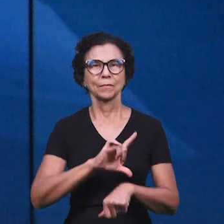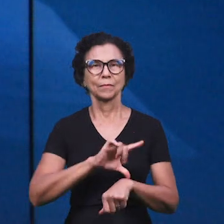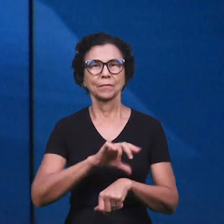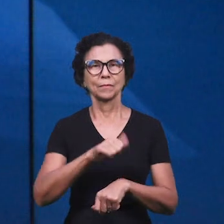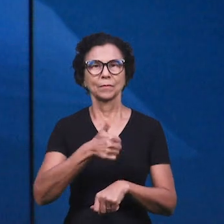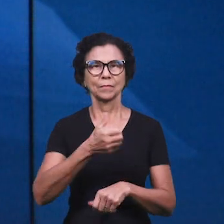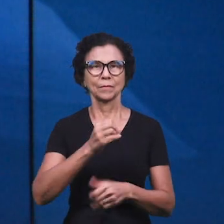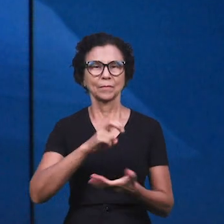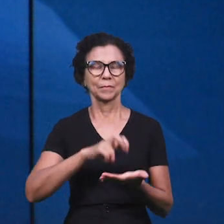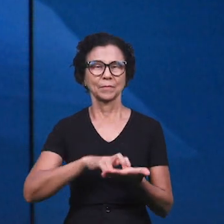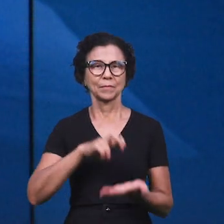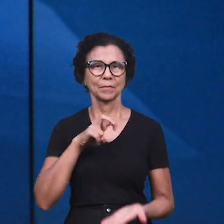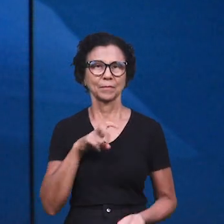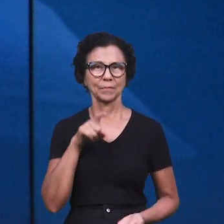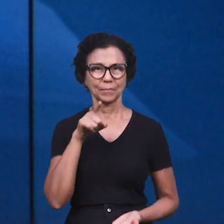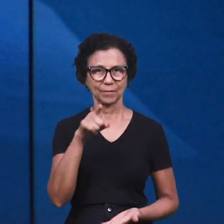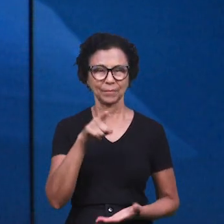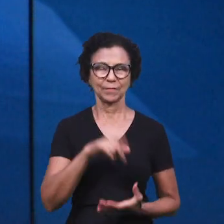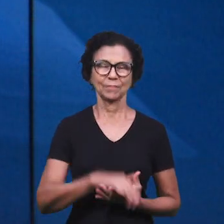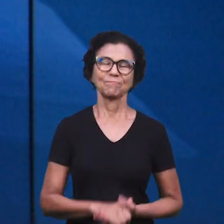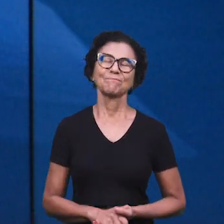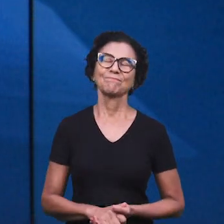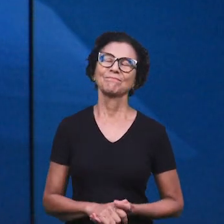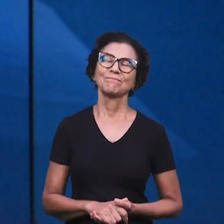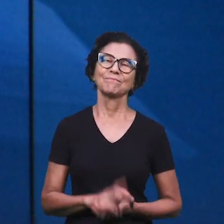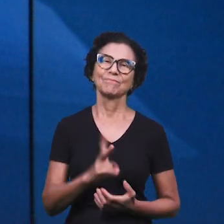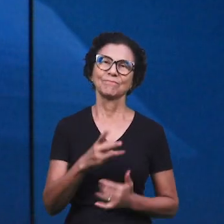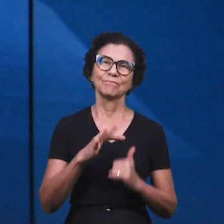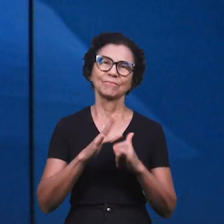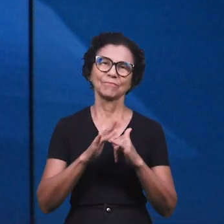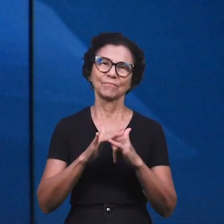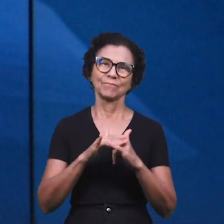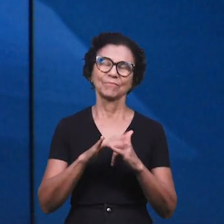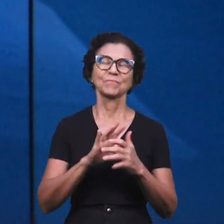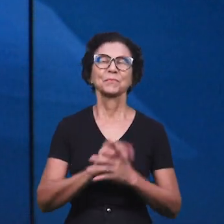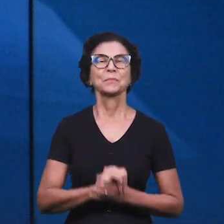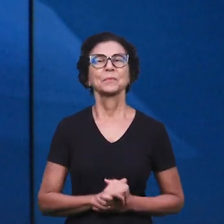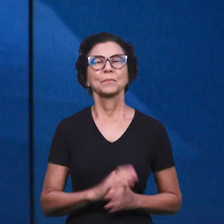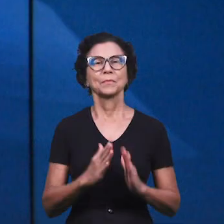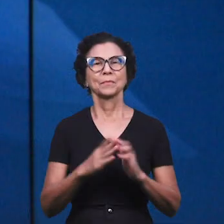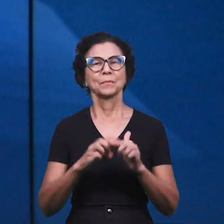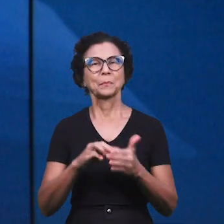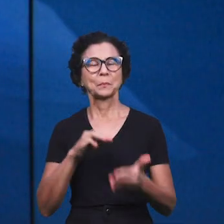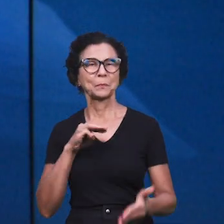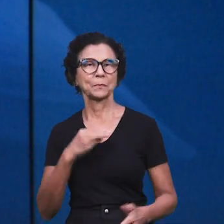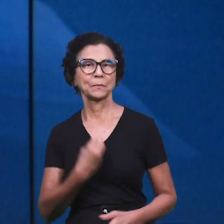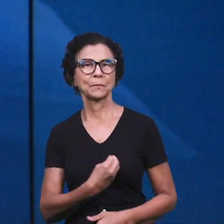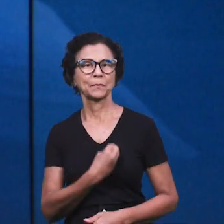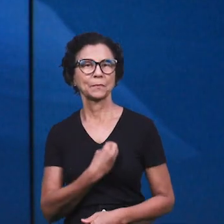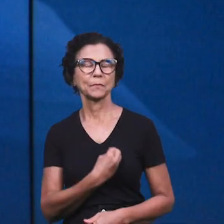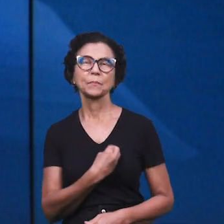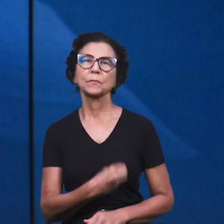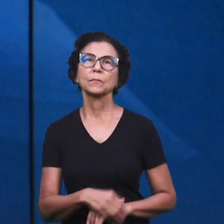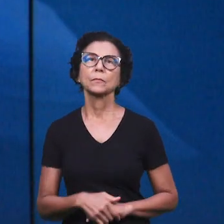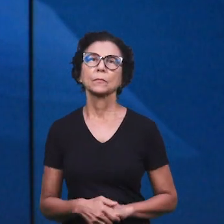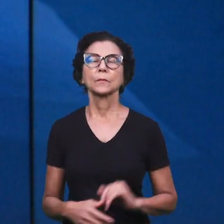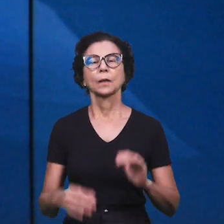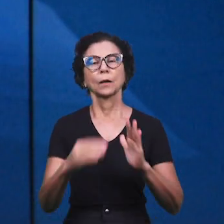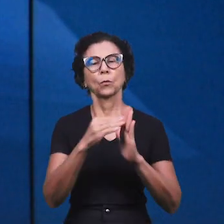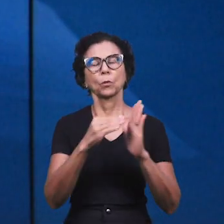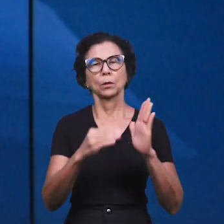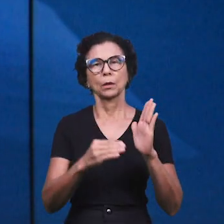manhã, você esteja conosco ainda no mesmo canal do YouTube da Igreja Cristã Maranata para participar do